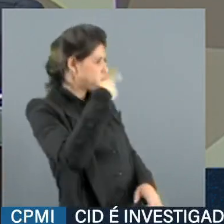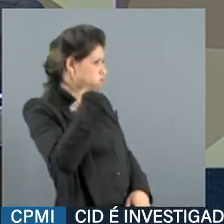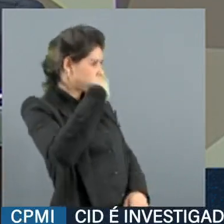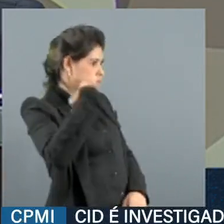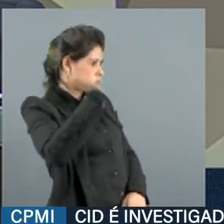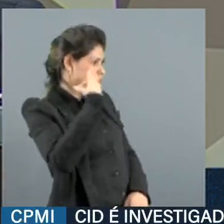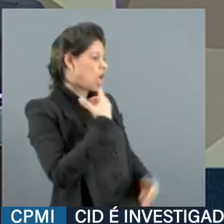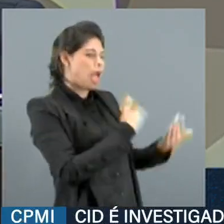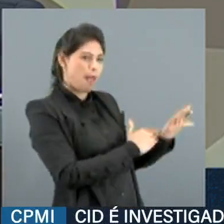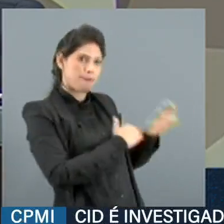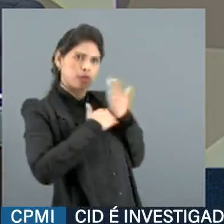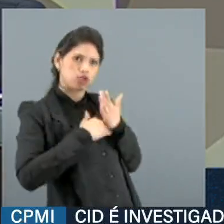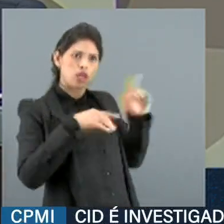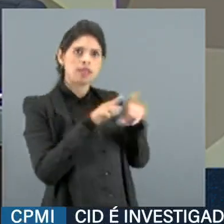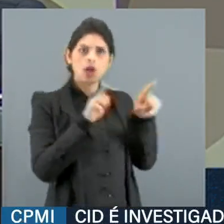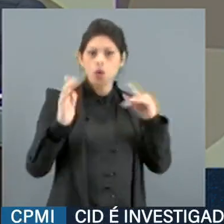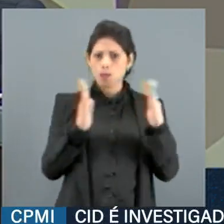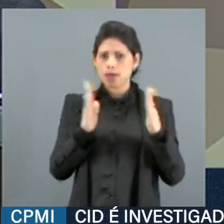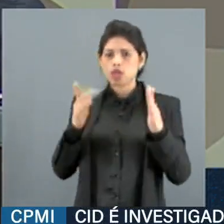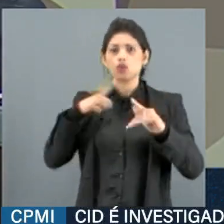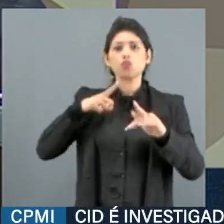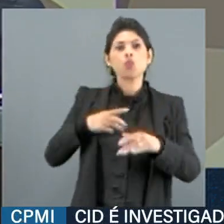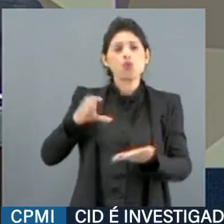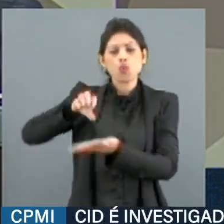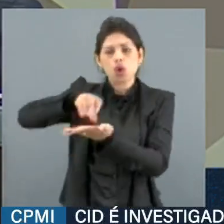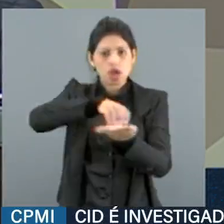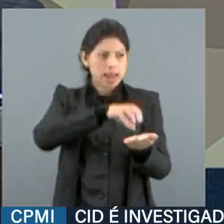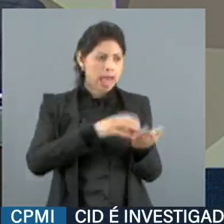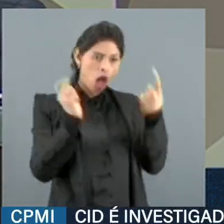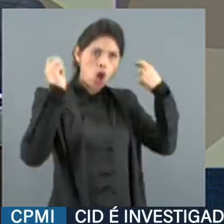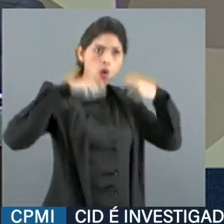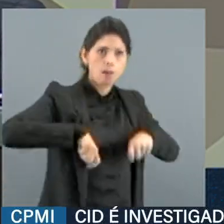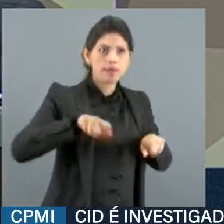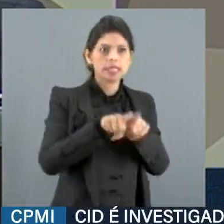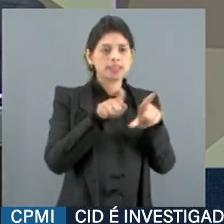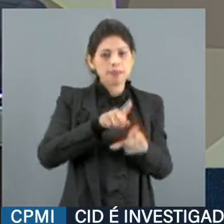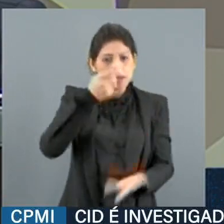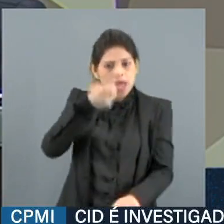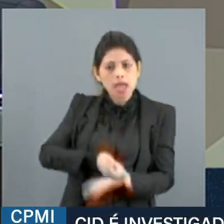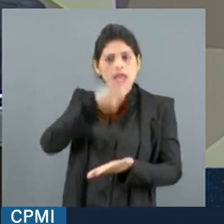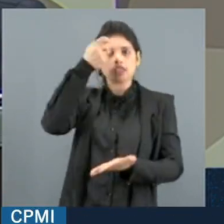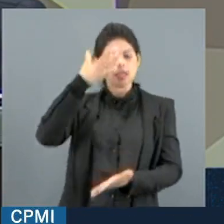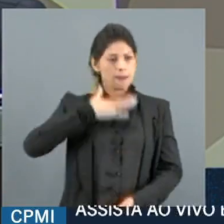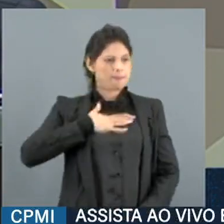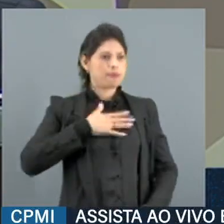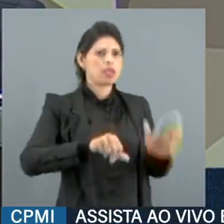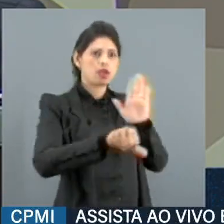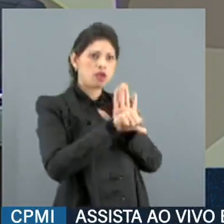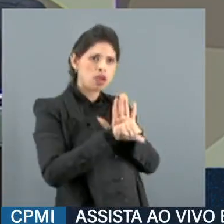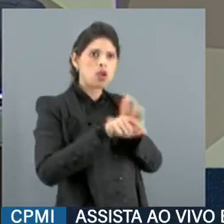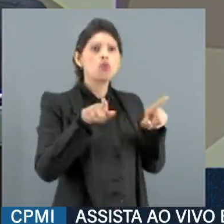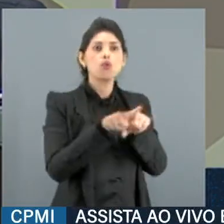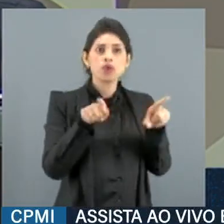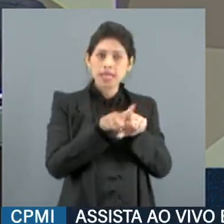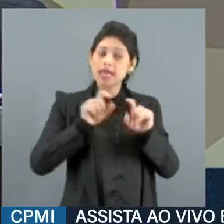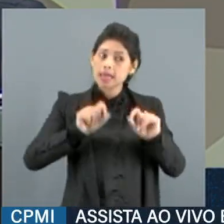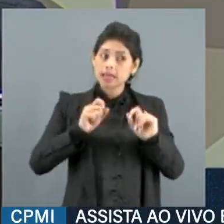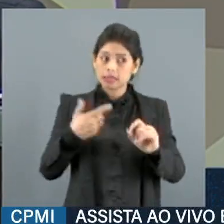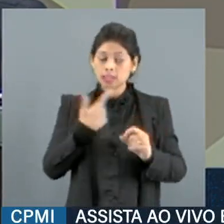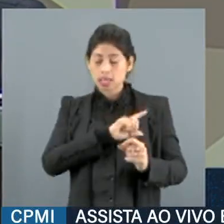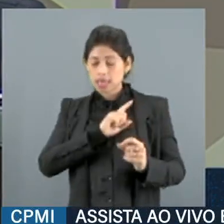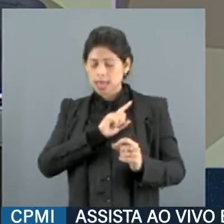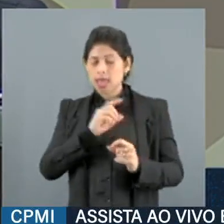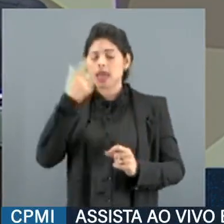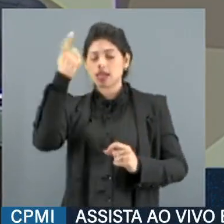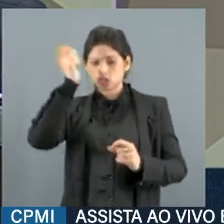técnica deve ocorrer perante o órgão que efetivamente tem competência para decidir acerca de minha culpabilidade, sob as condutas que me são